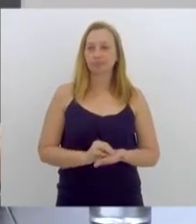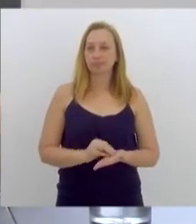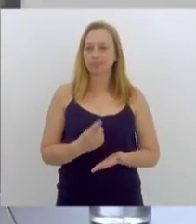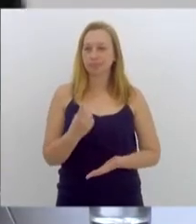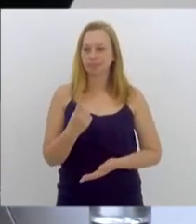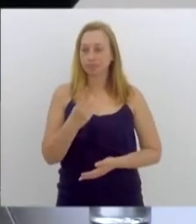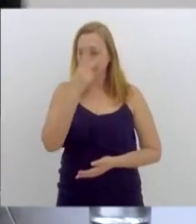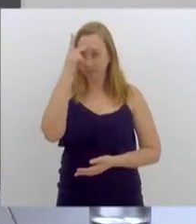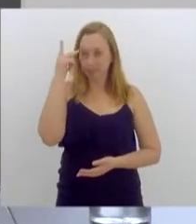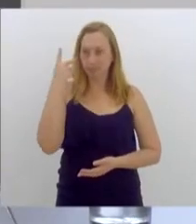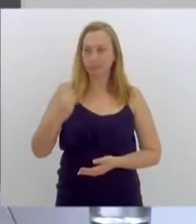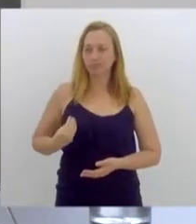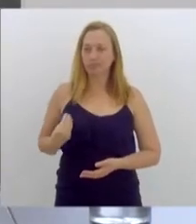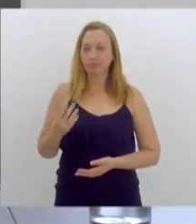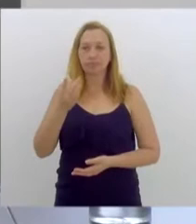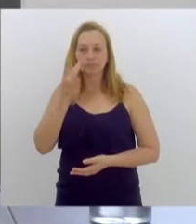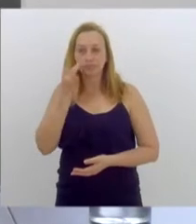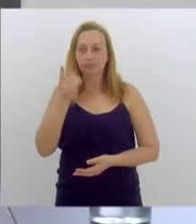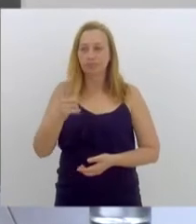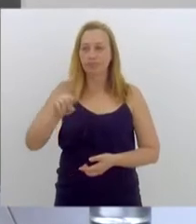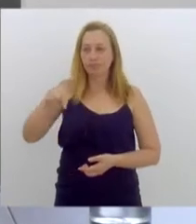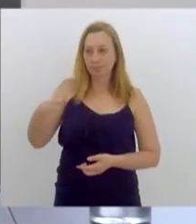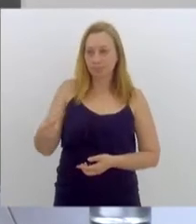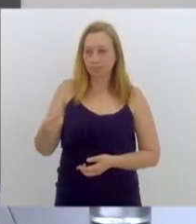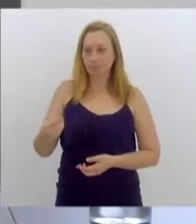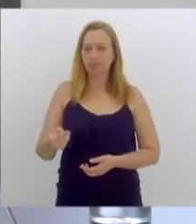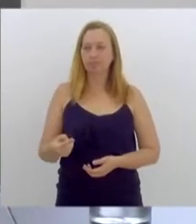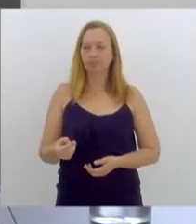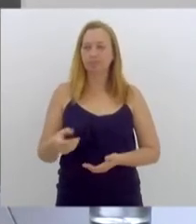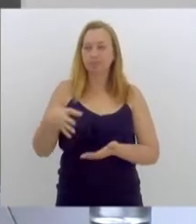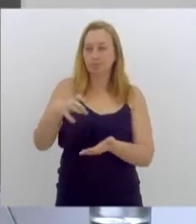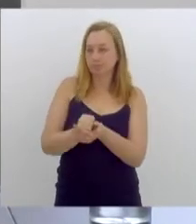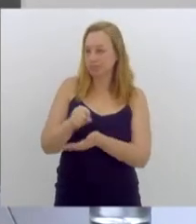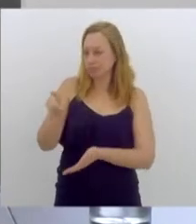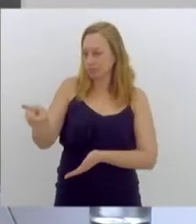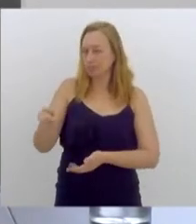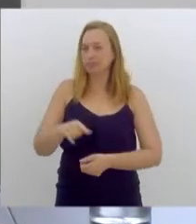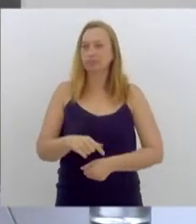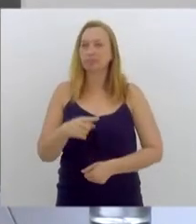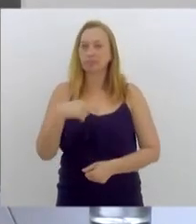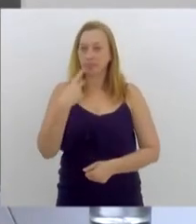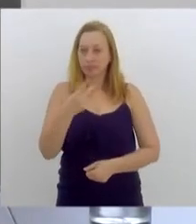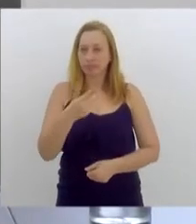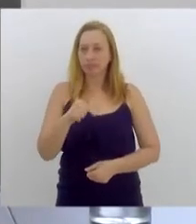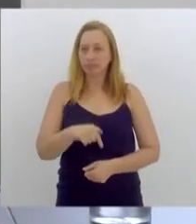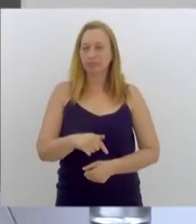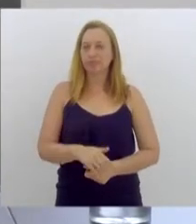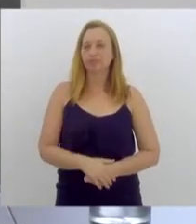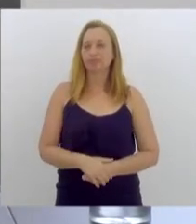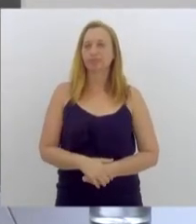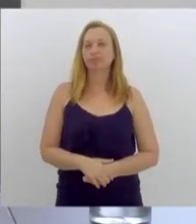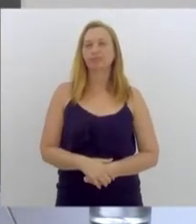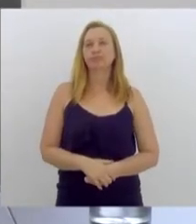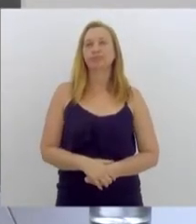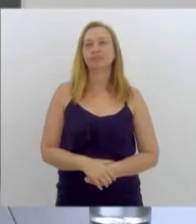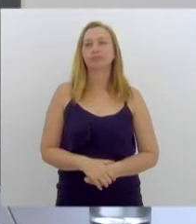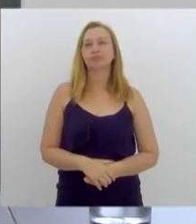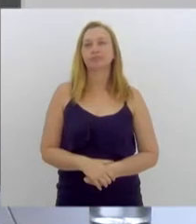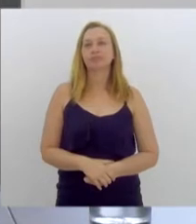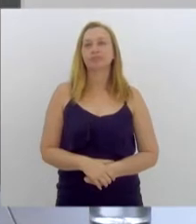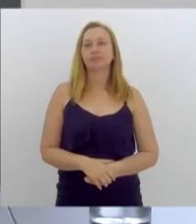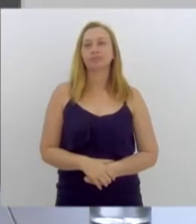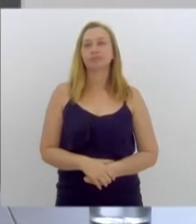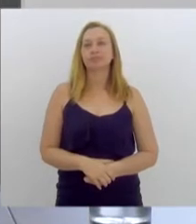presente depois se cadastra aqui que eu faça questão de